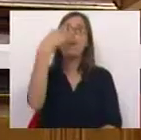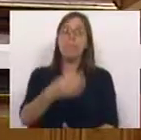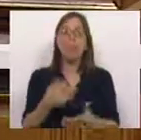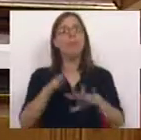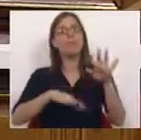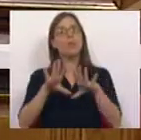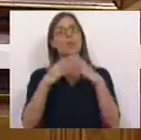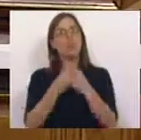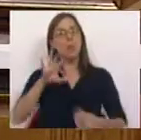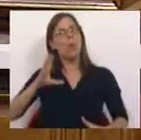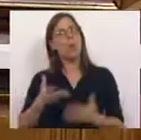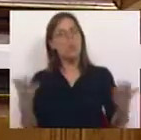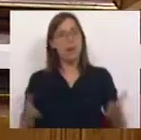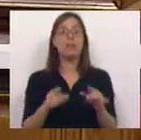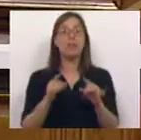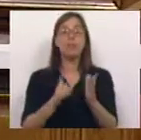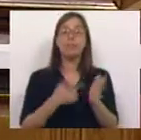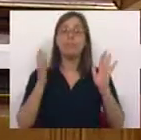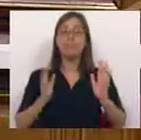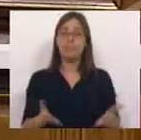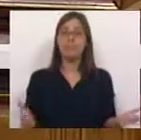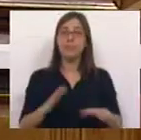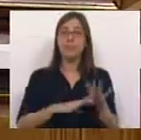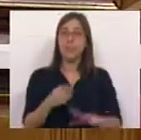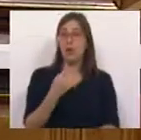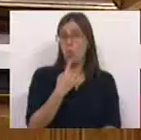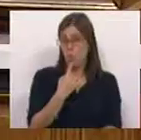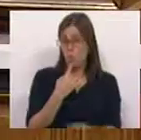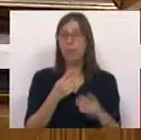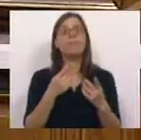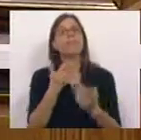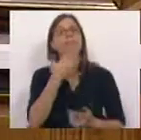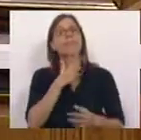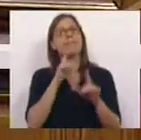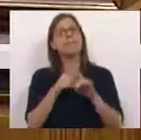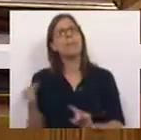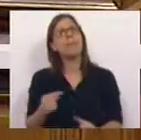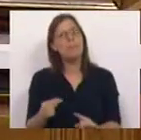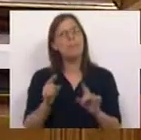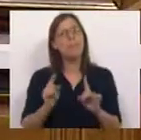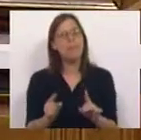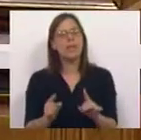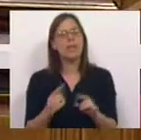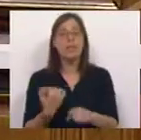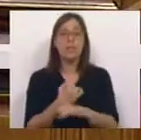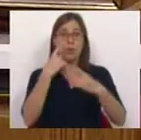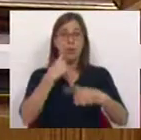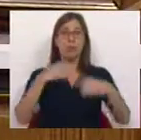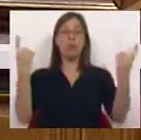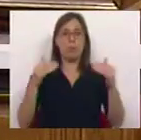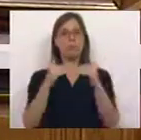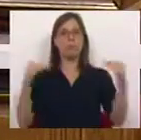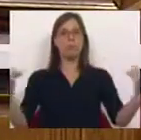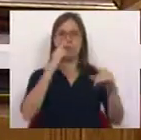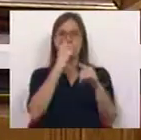e percorrem todo o país. É, portanto, necessário fazer muito para, pelo menos, no mínimo, colocar os serviços públicos